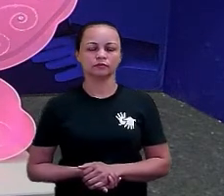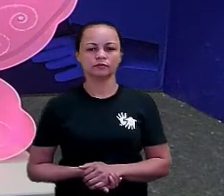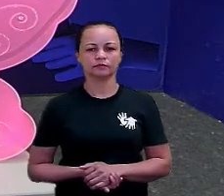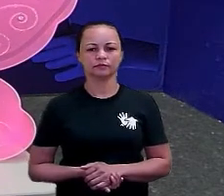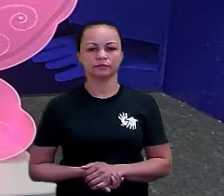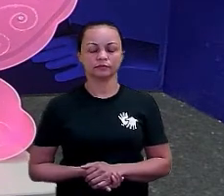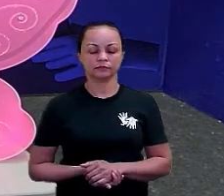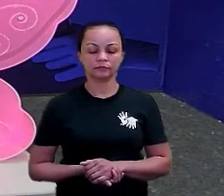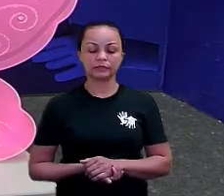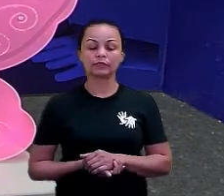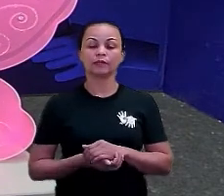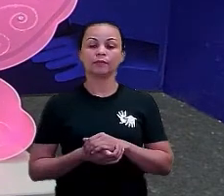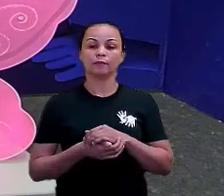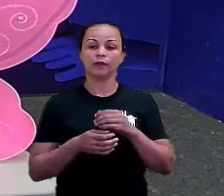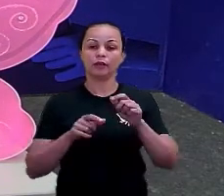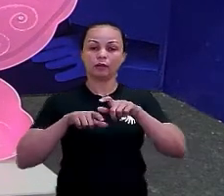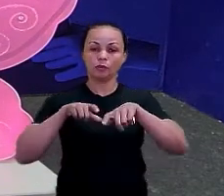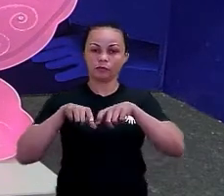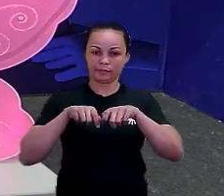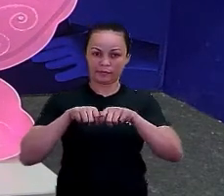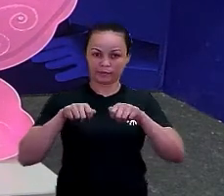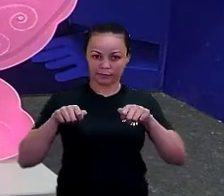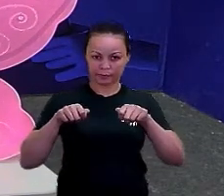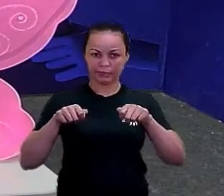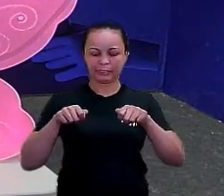Pega o arame para prender.